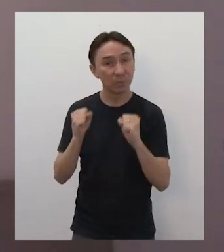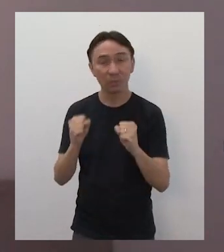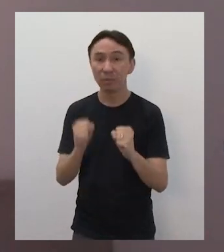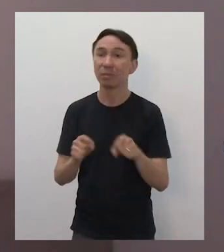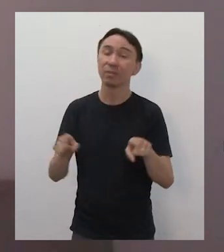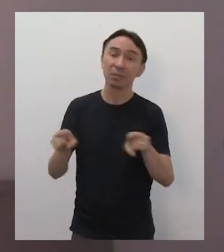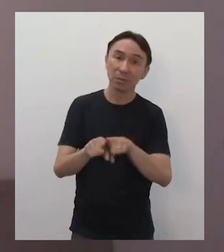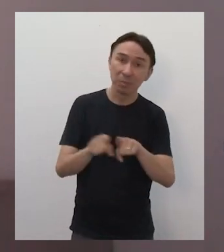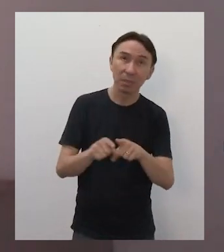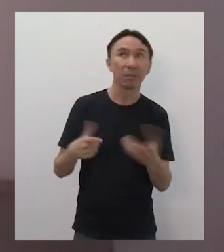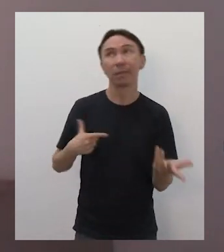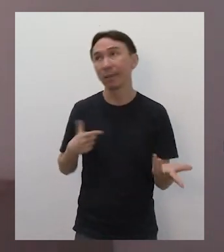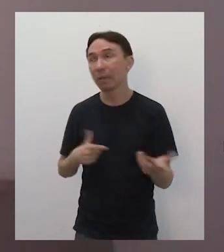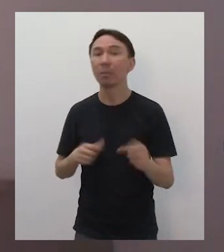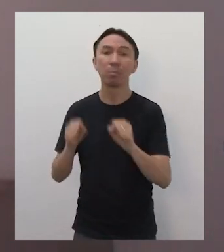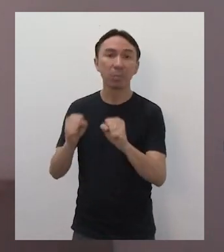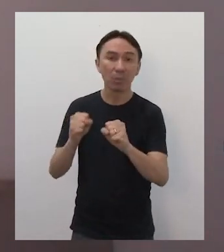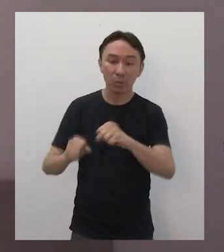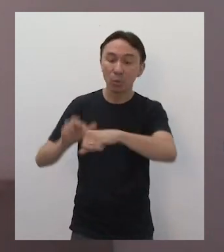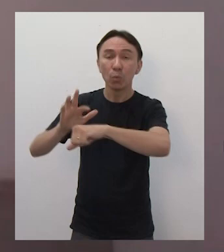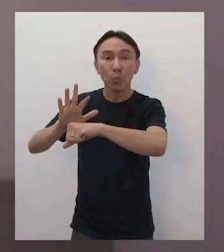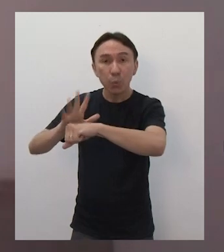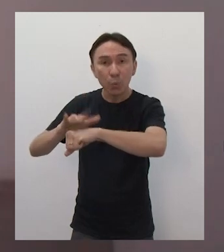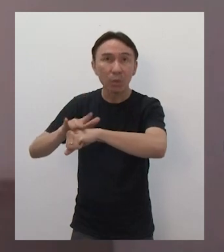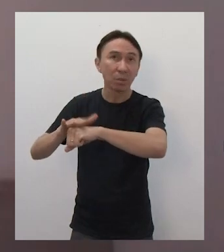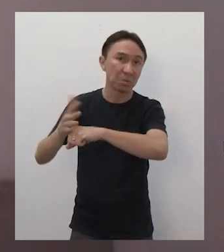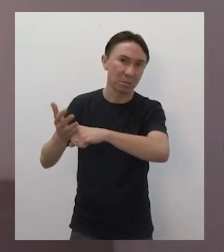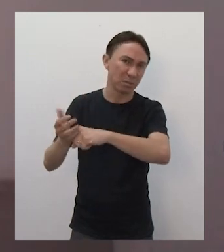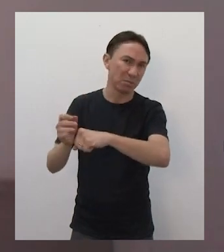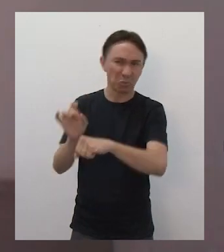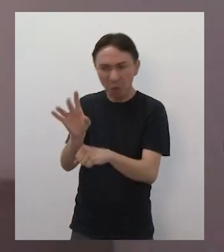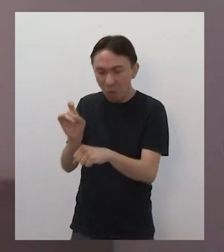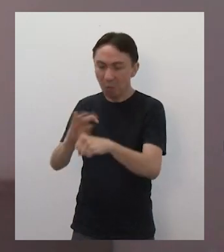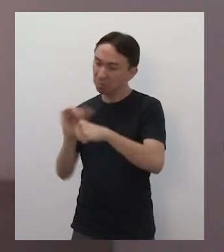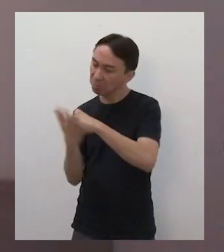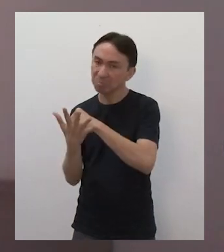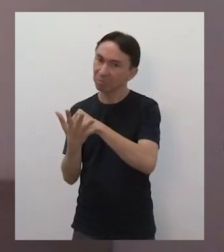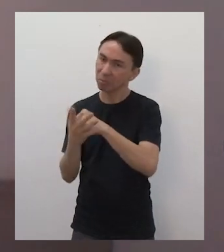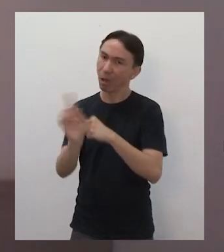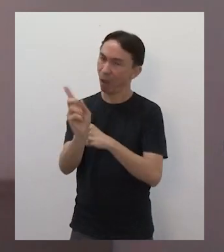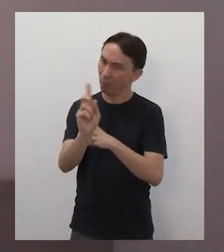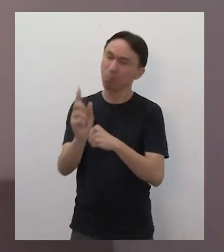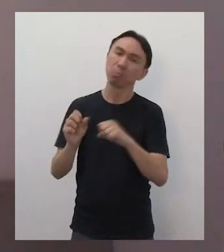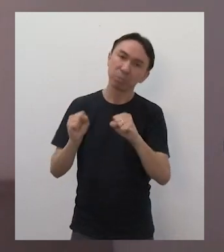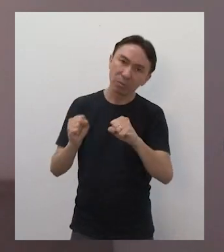não necessariamente ligado ao vírus. E aí acolher,